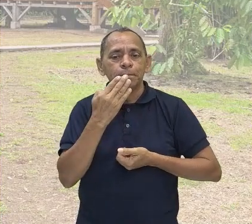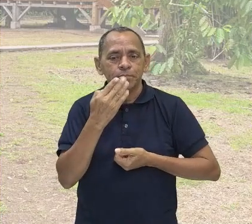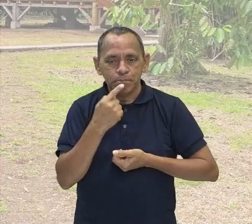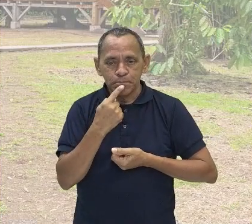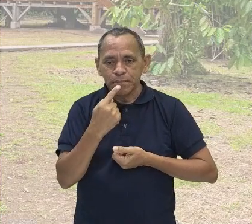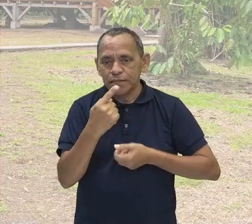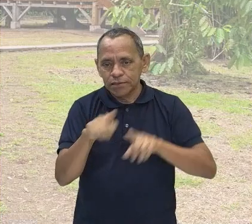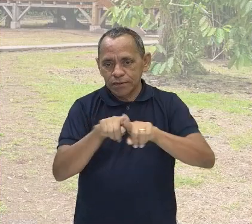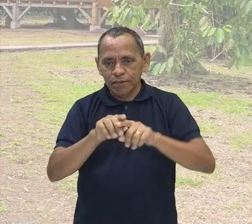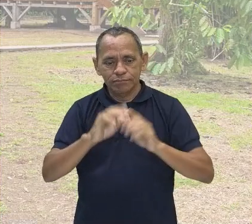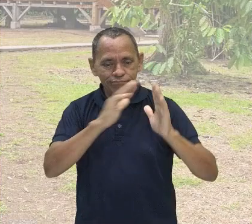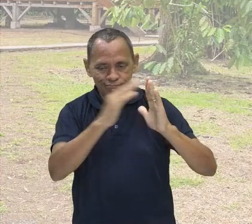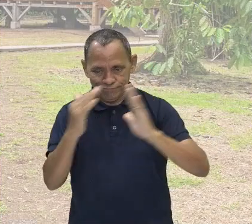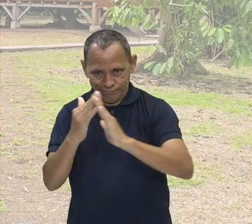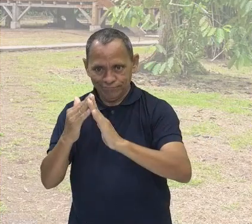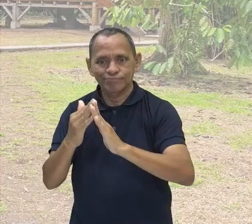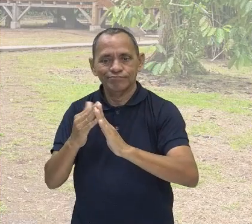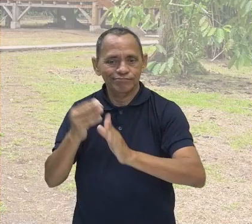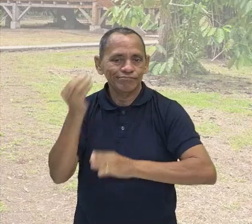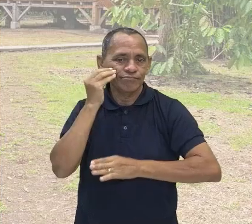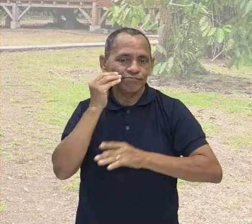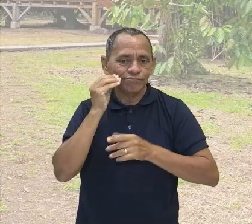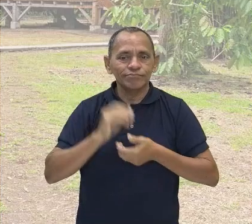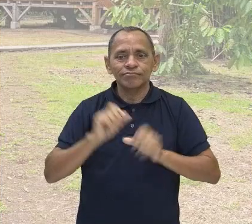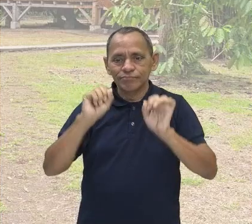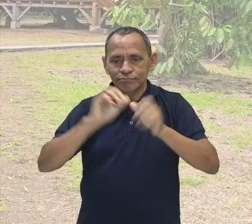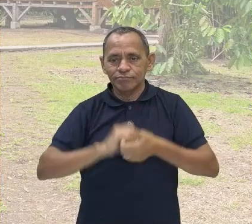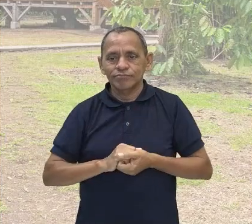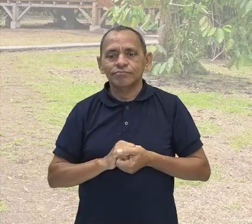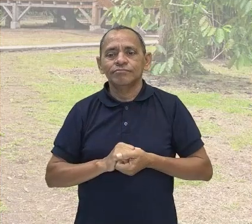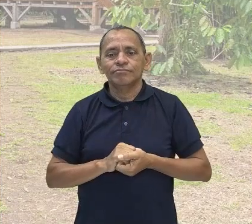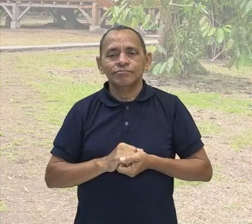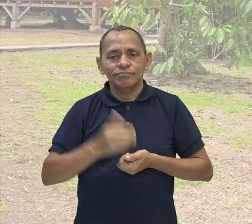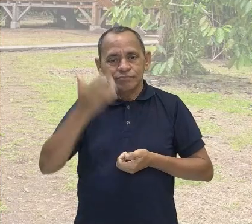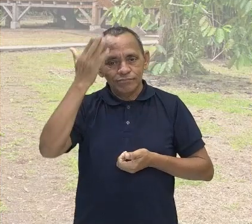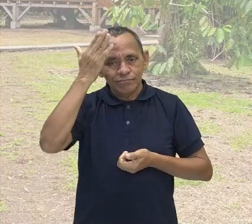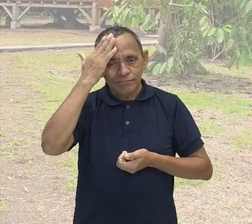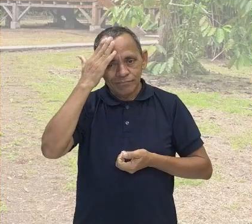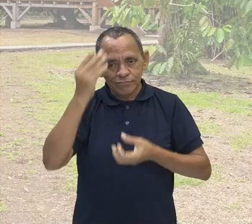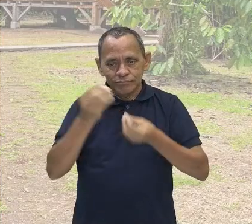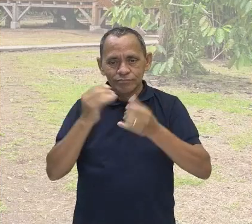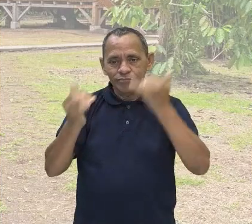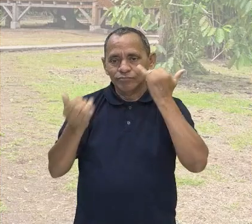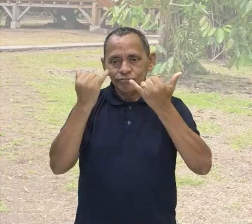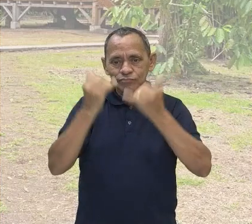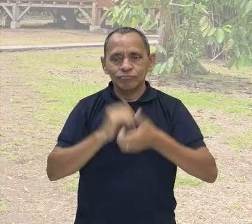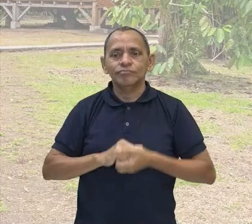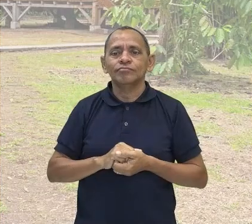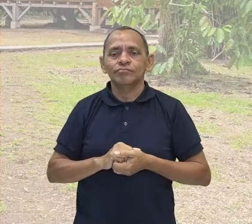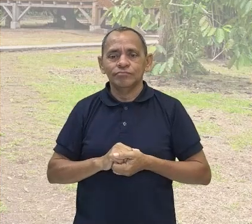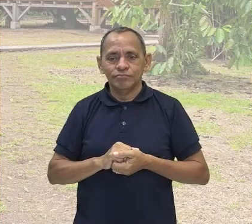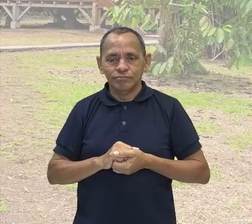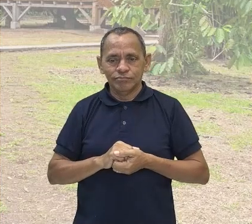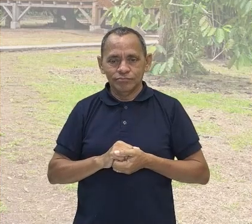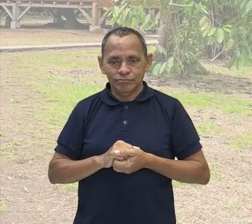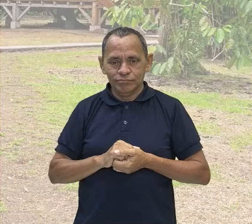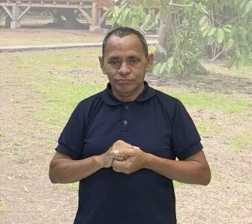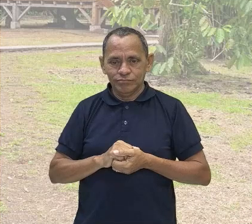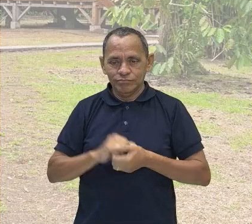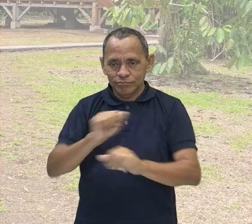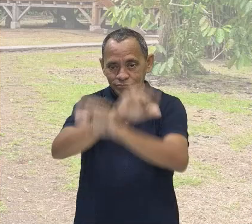tentar entender essas informações explícitas e implícitas no texto. Como eu falei para vocês, um texto ele vai conter